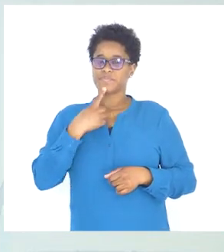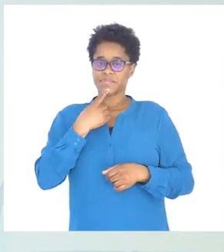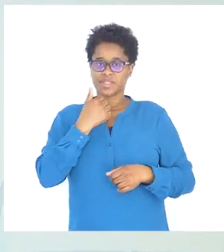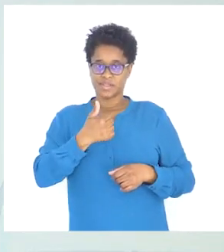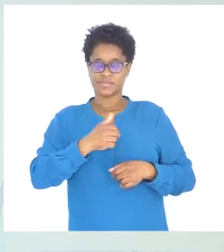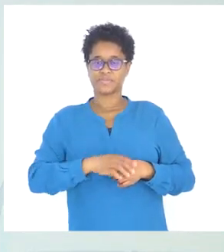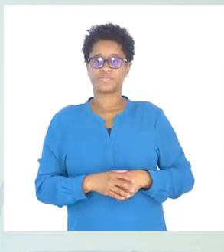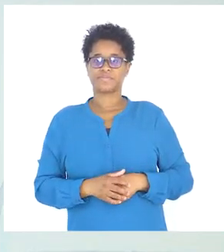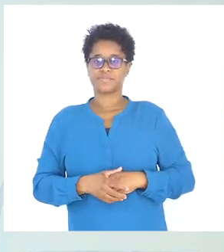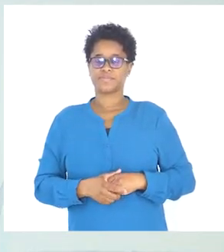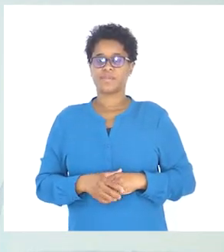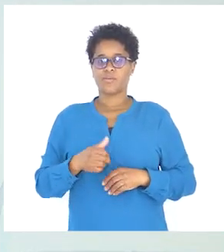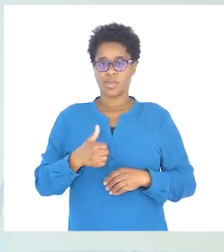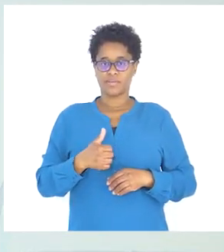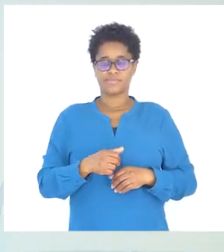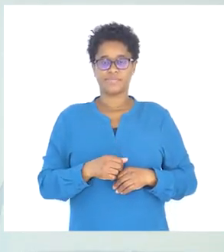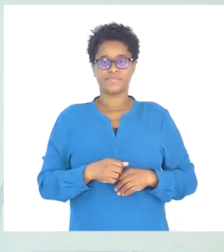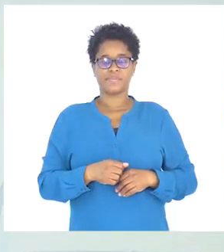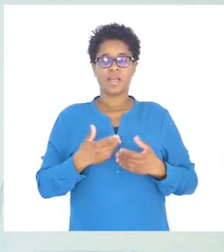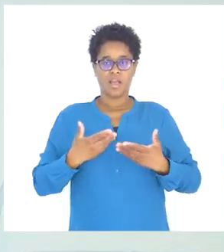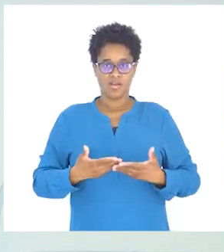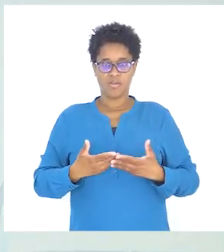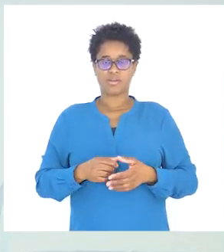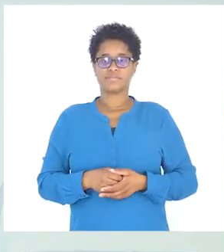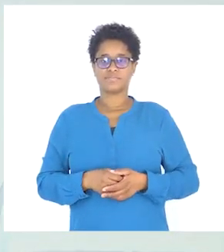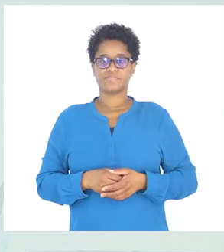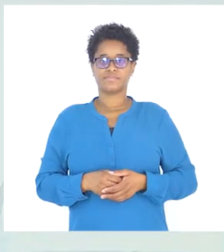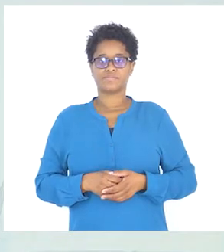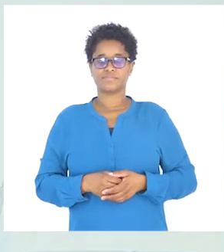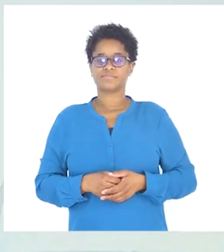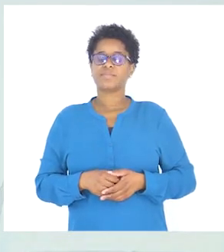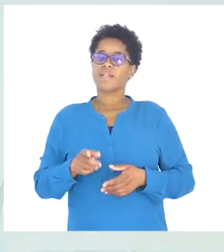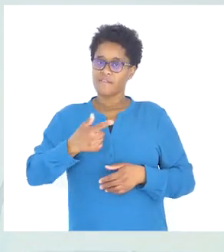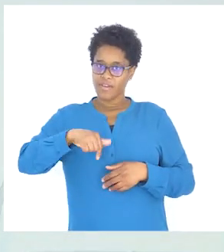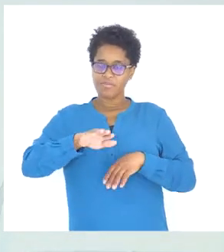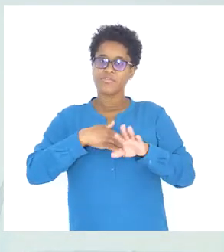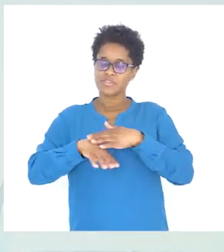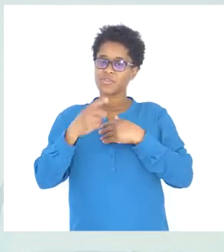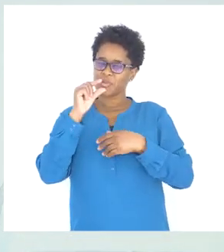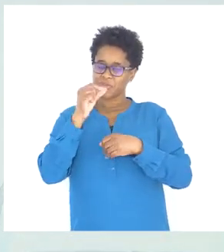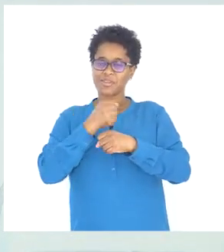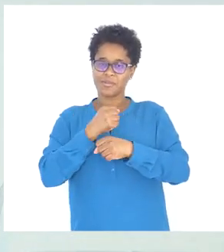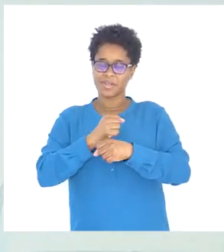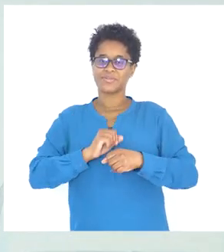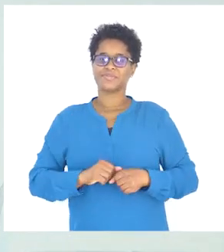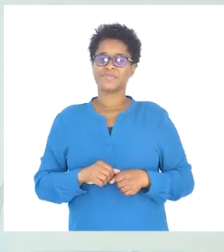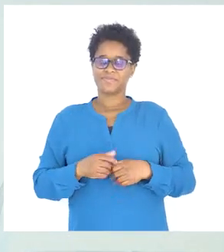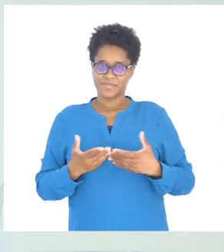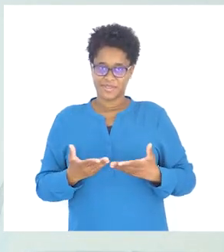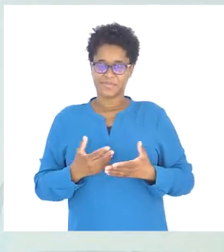2018. Certo? Ok. Agora, vamos